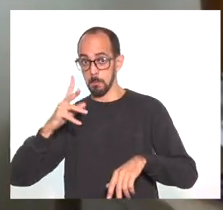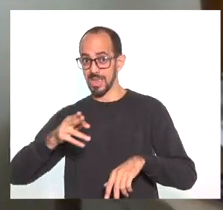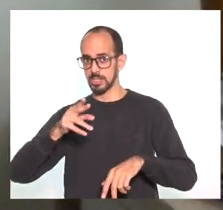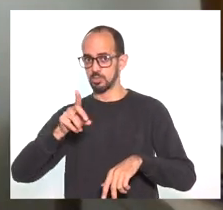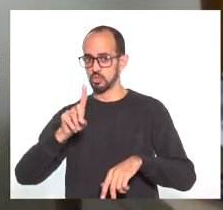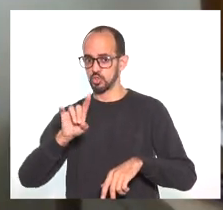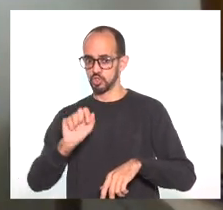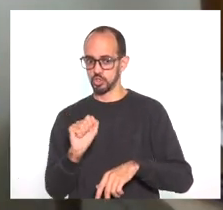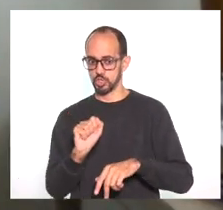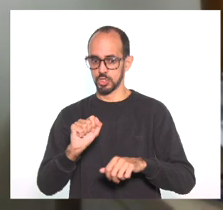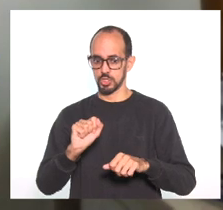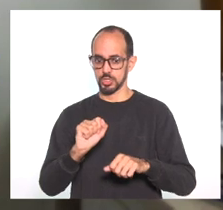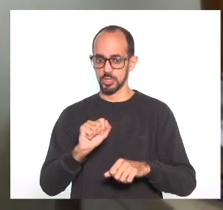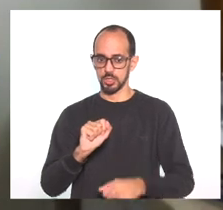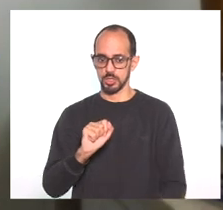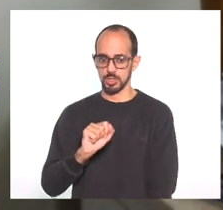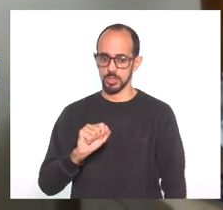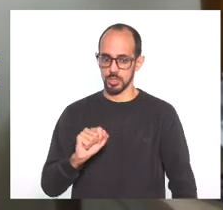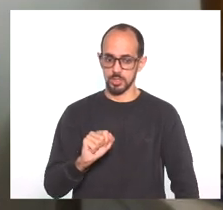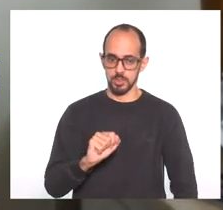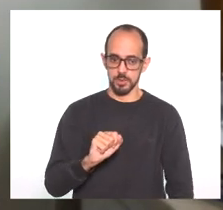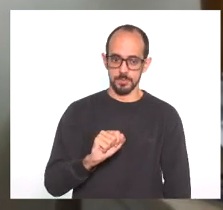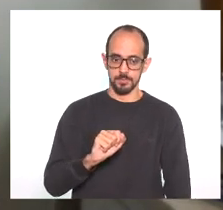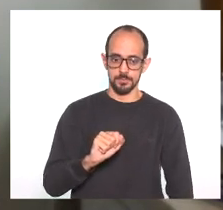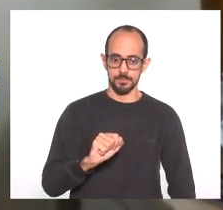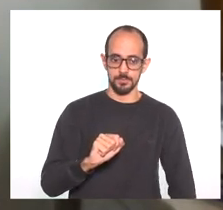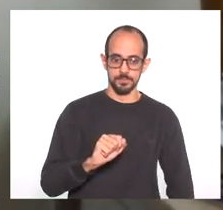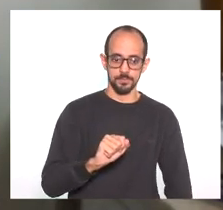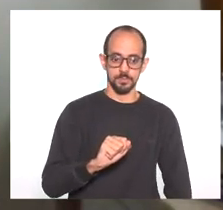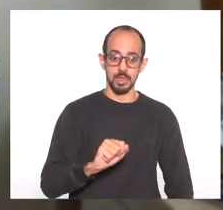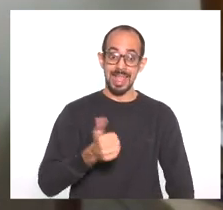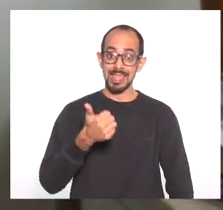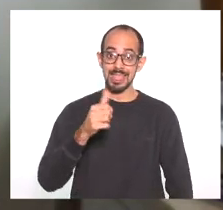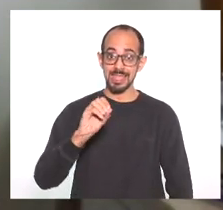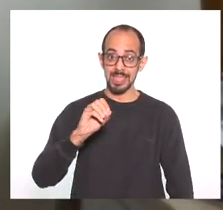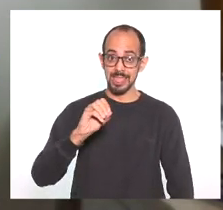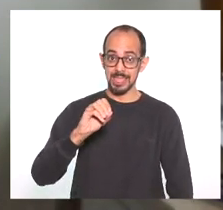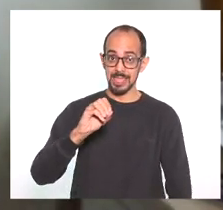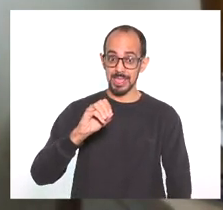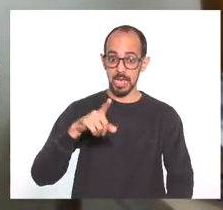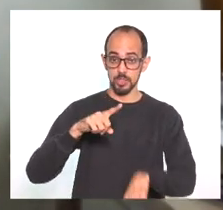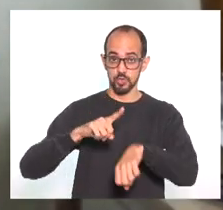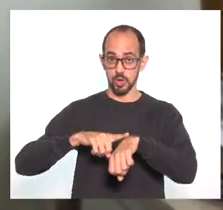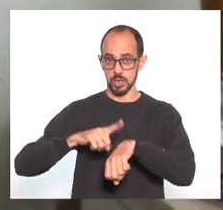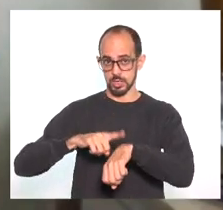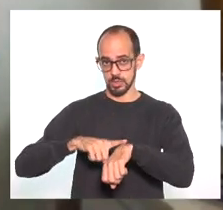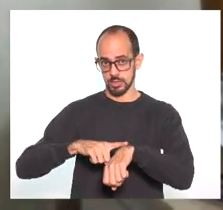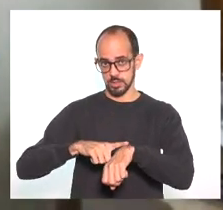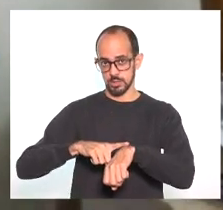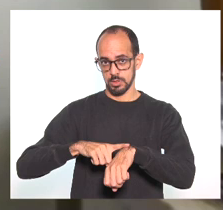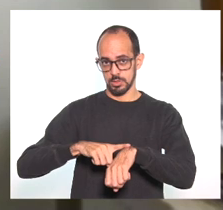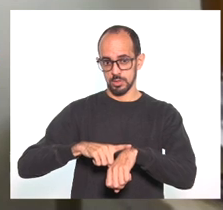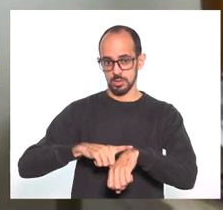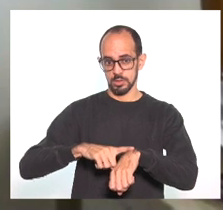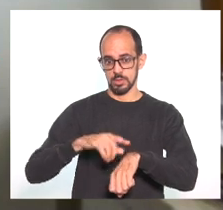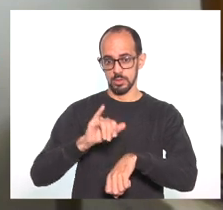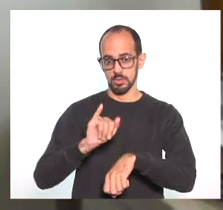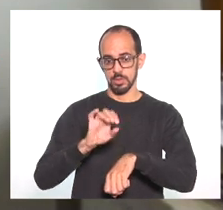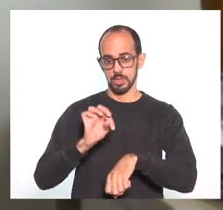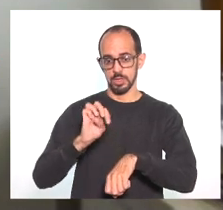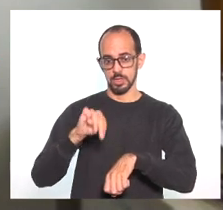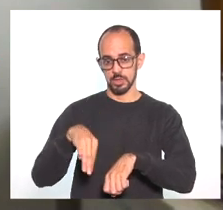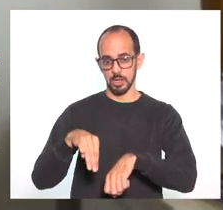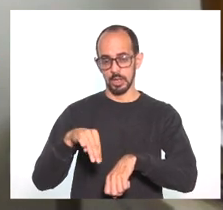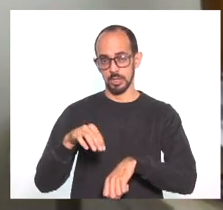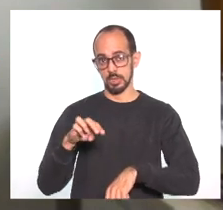imagine que ele teve a falar às 10h30. Às 10 horas, que faz parte do item 3, requisição